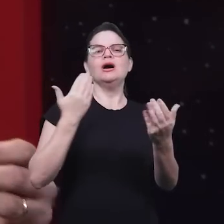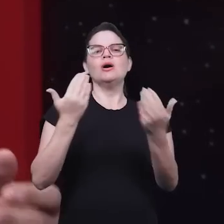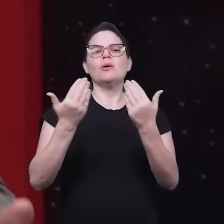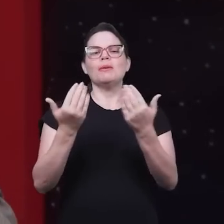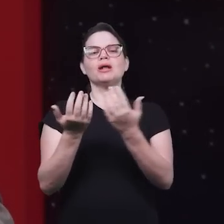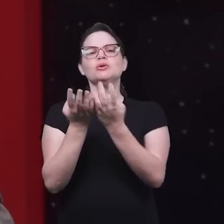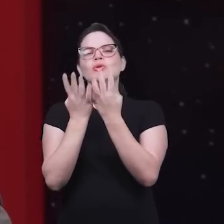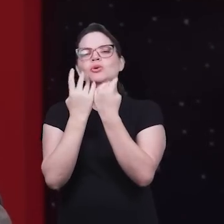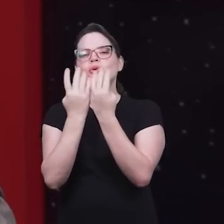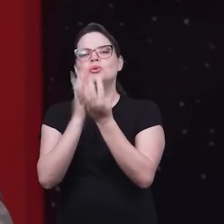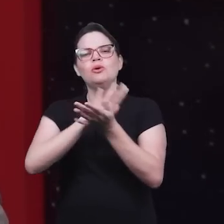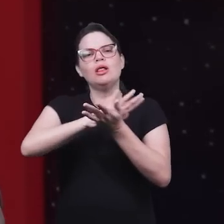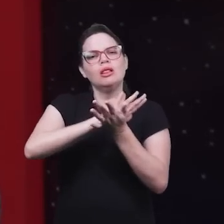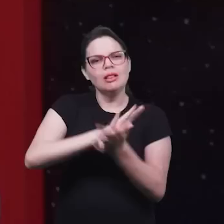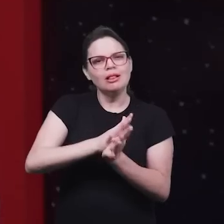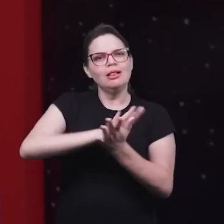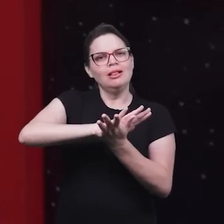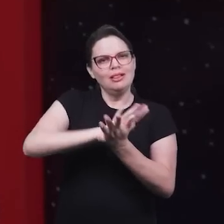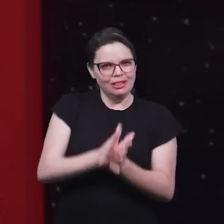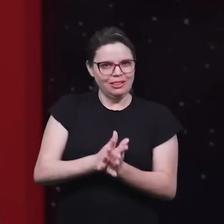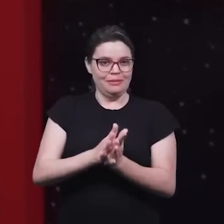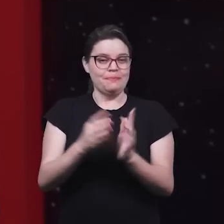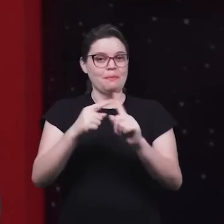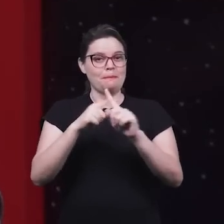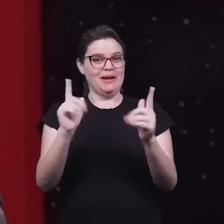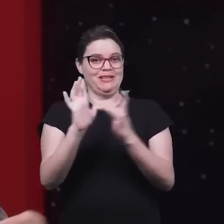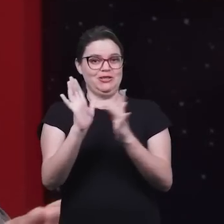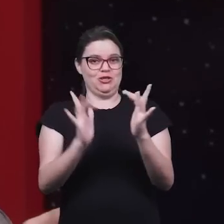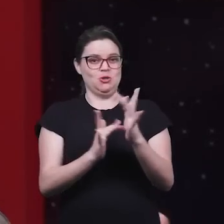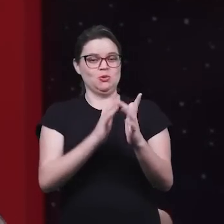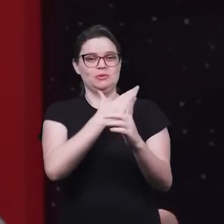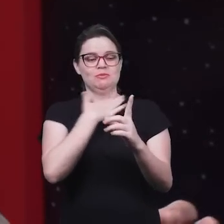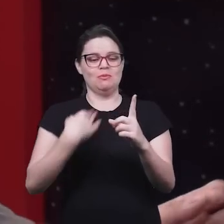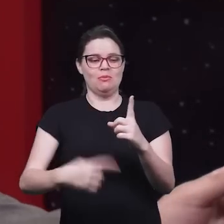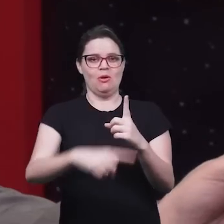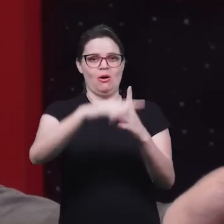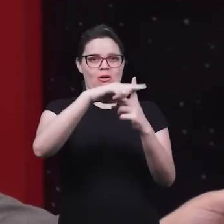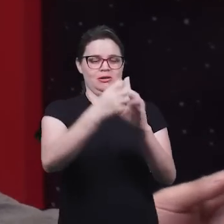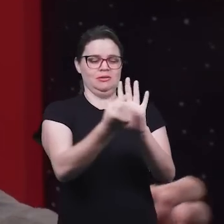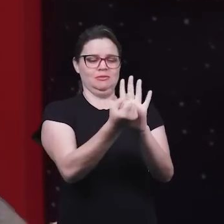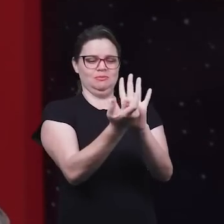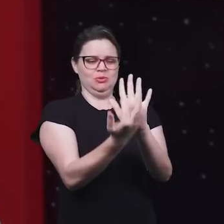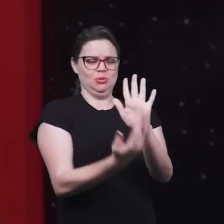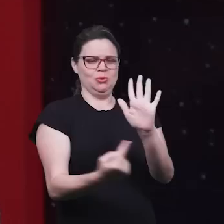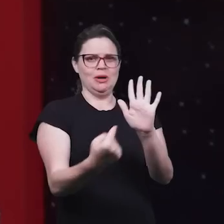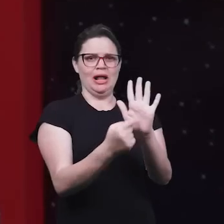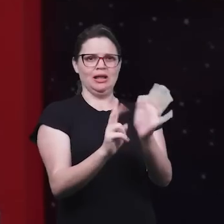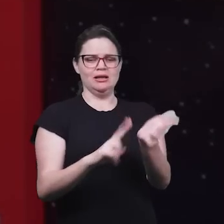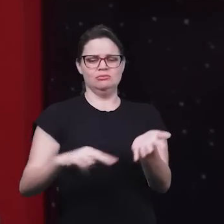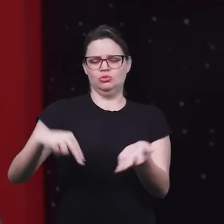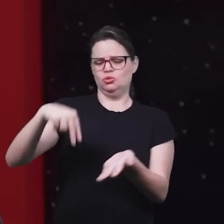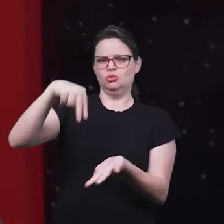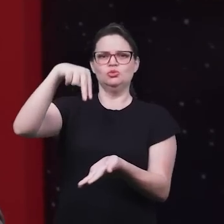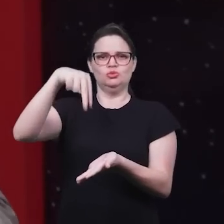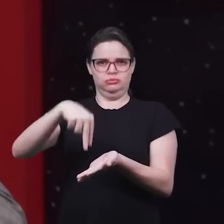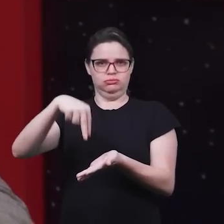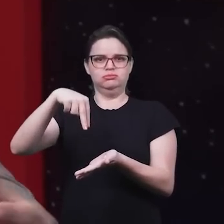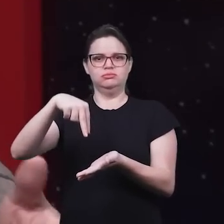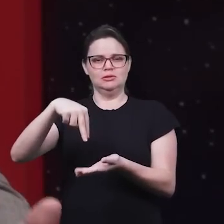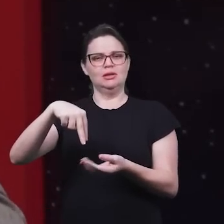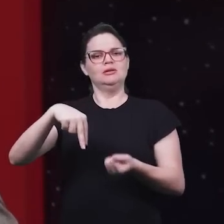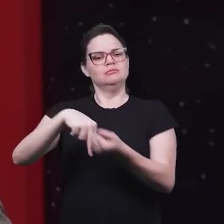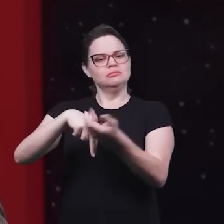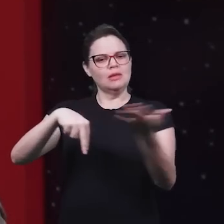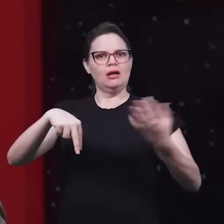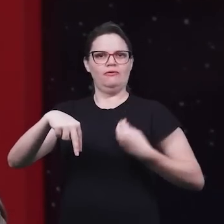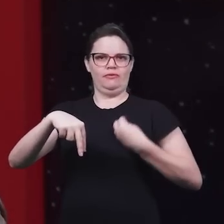de Éfeso e depois a igreja de Esmirna. A parábola do trigo e joio está ligada à igreja